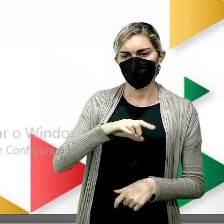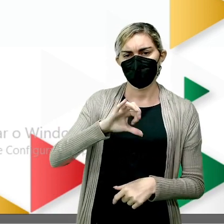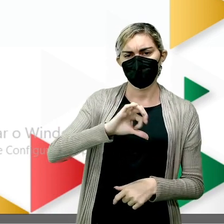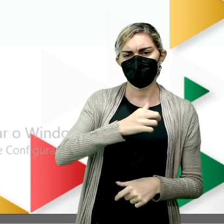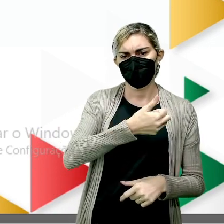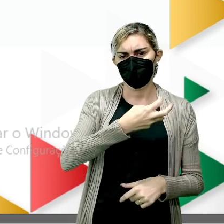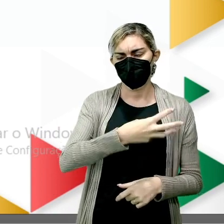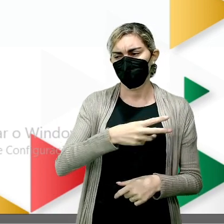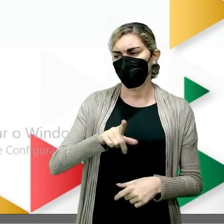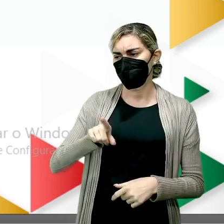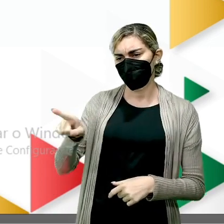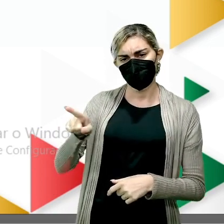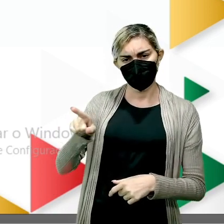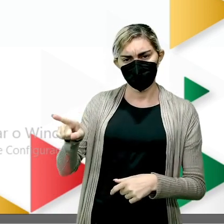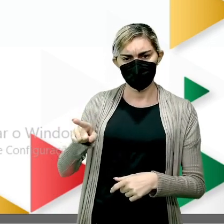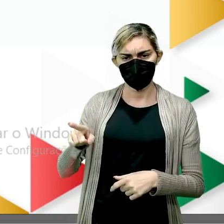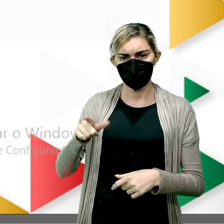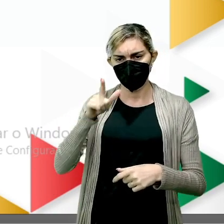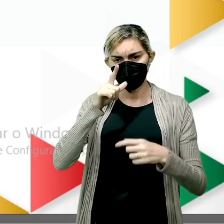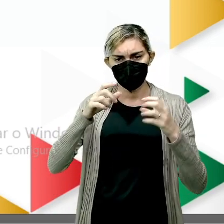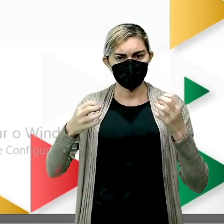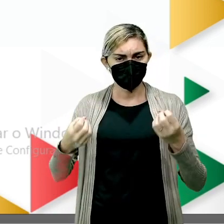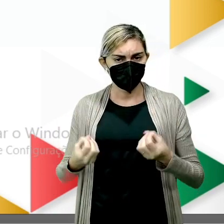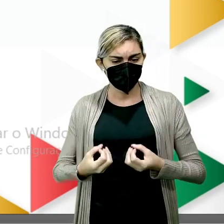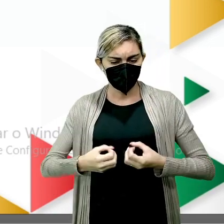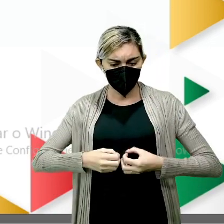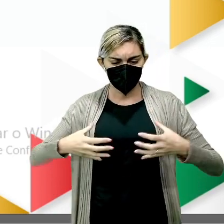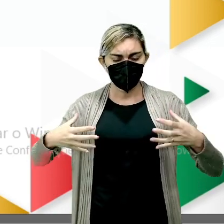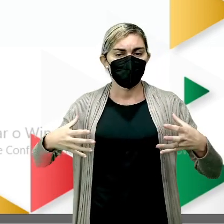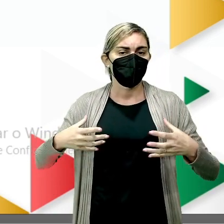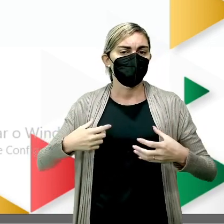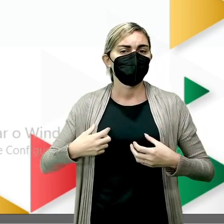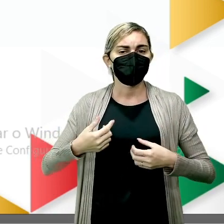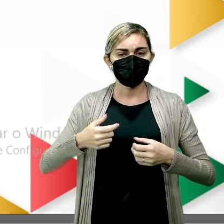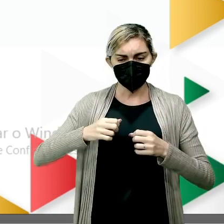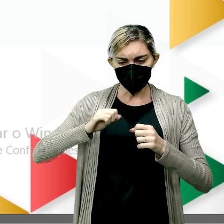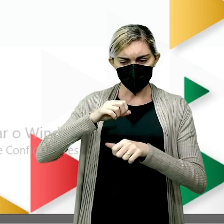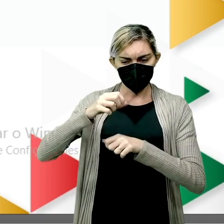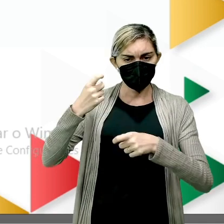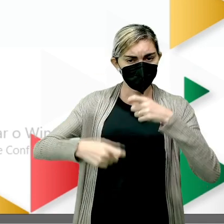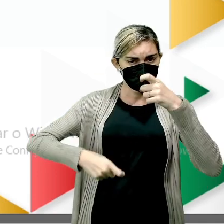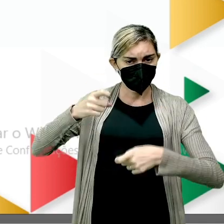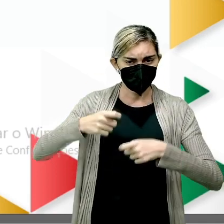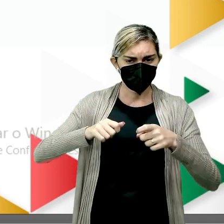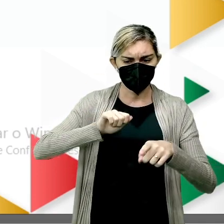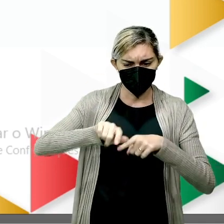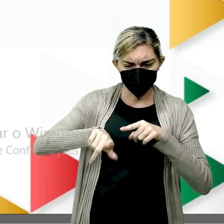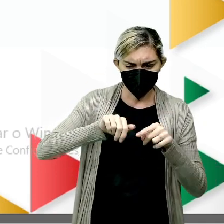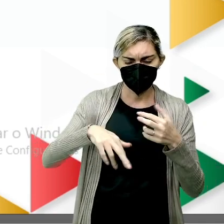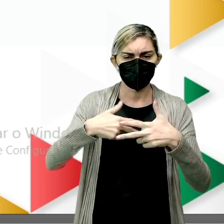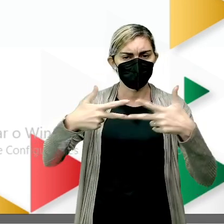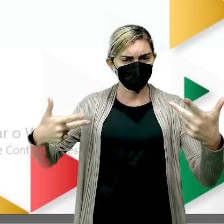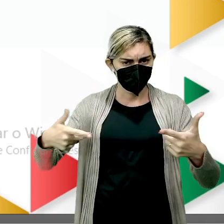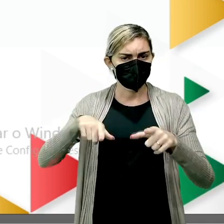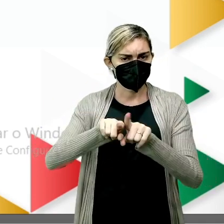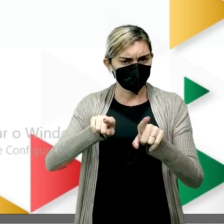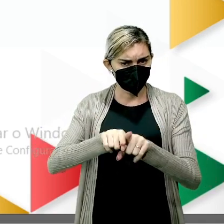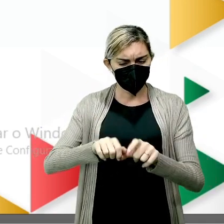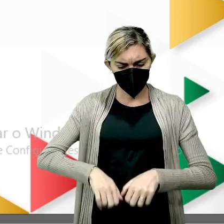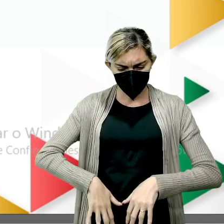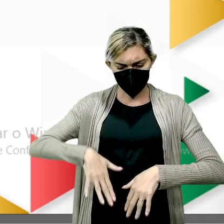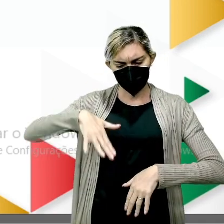Os testículos eles aumentam e a produção de testosterona também, que vai estimular aí o